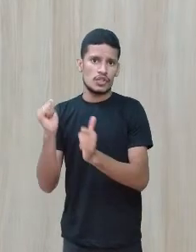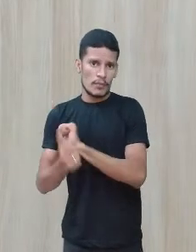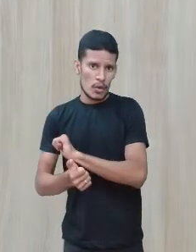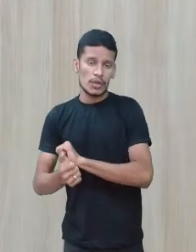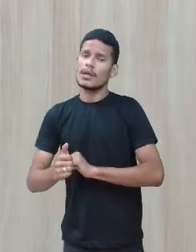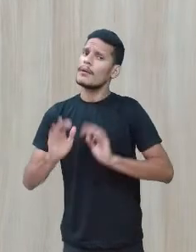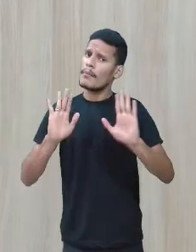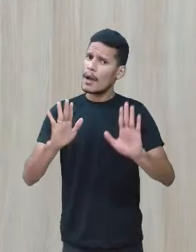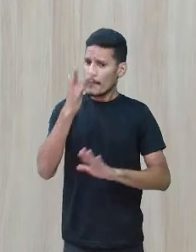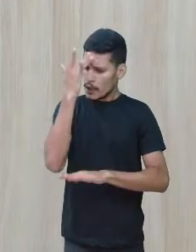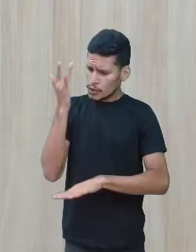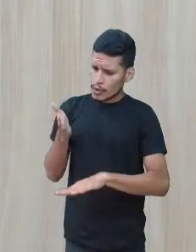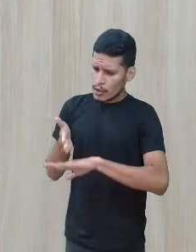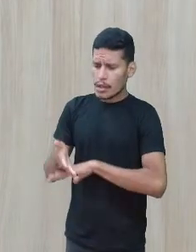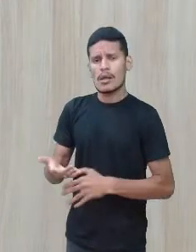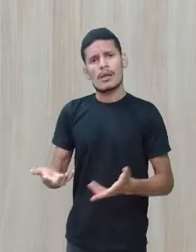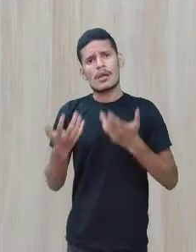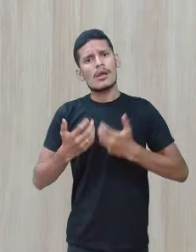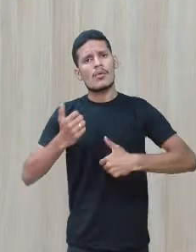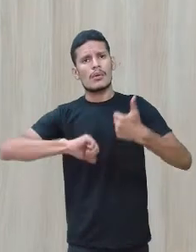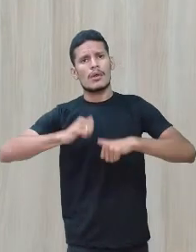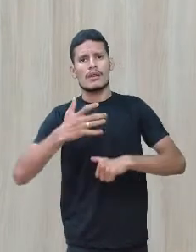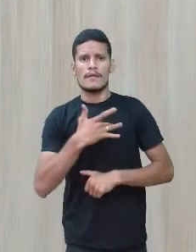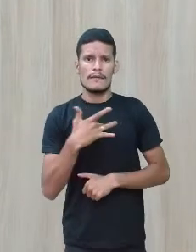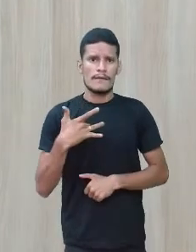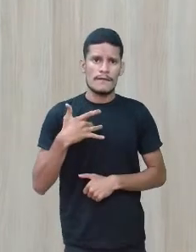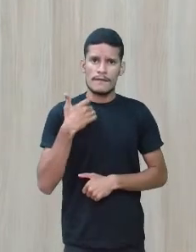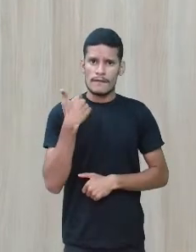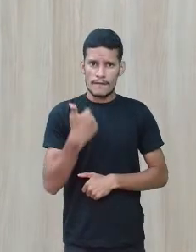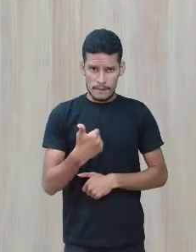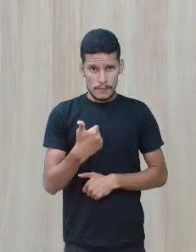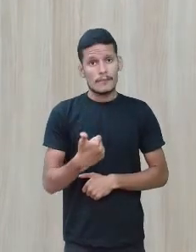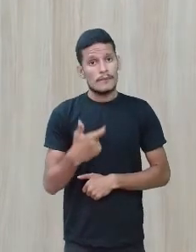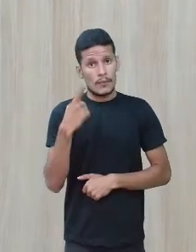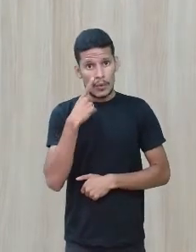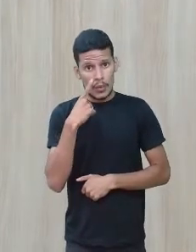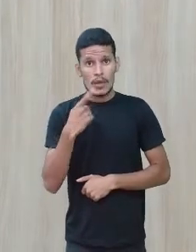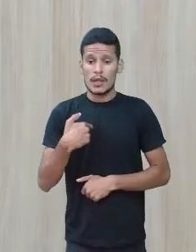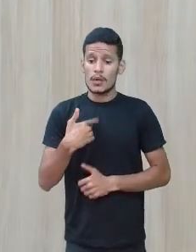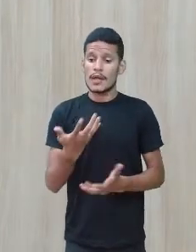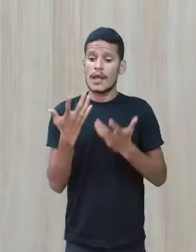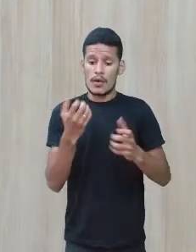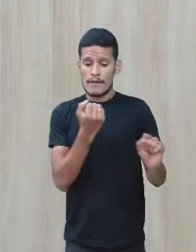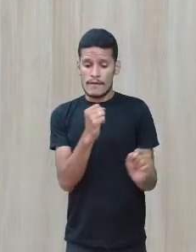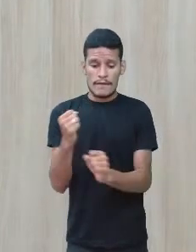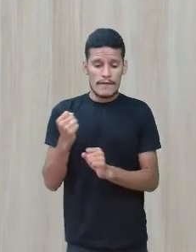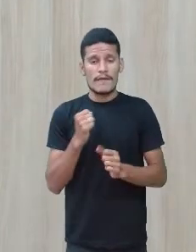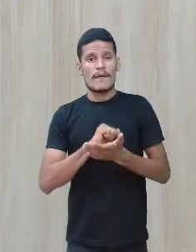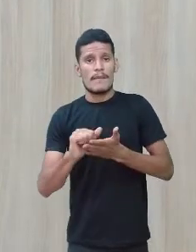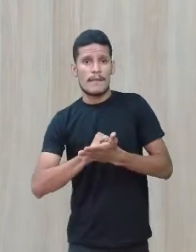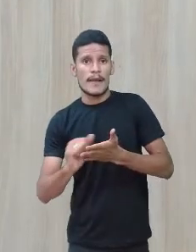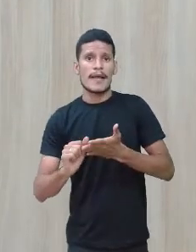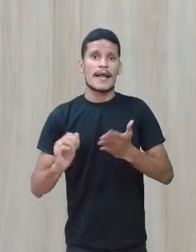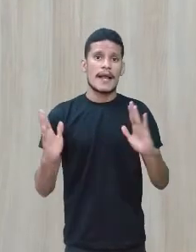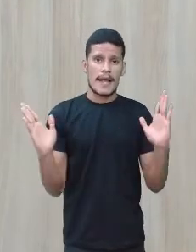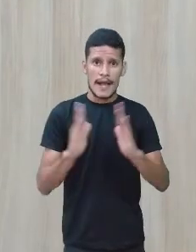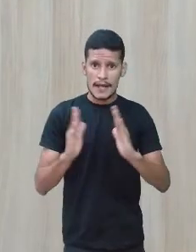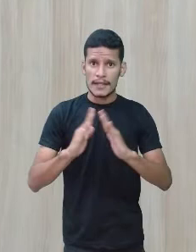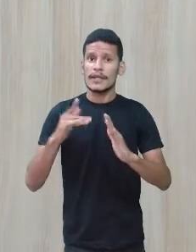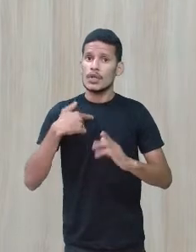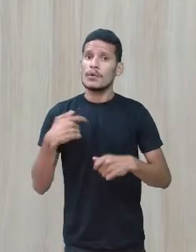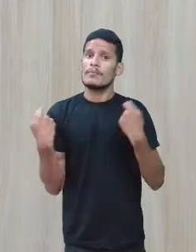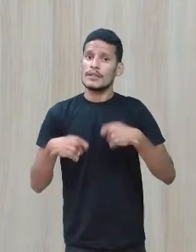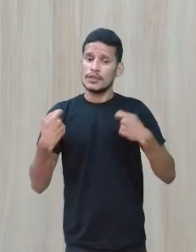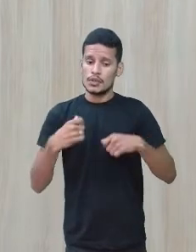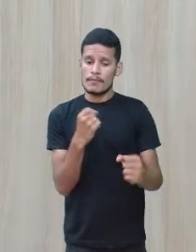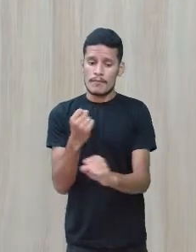estar lá simplesmente por uma melhor qualidade de vida. Então, por exemplo, para eu varrer uma casa, para fazer uma faxina, eu preciso ter um